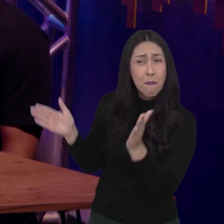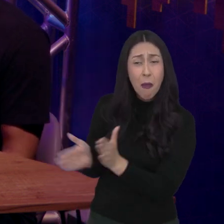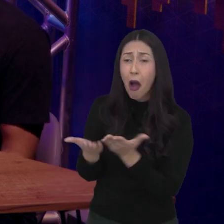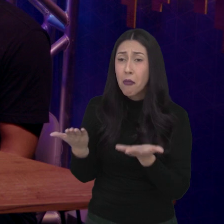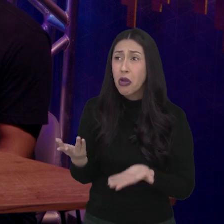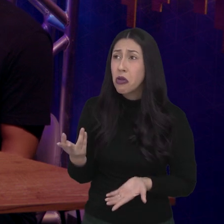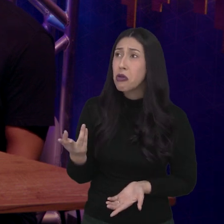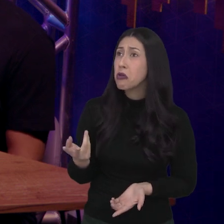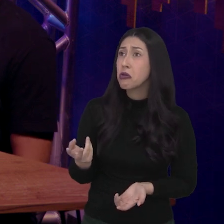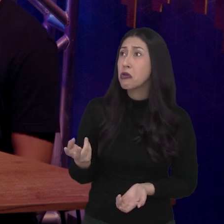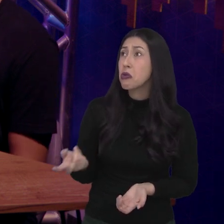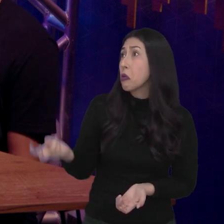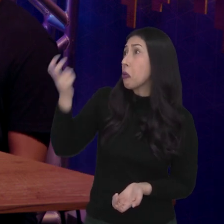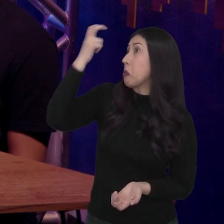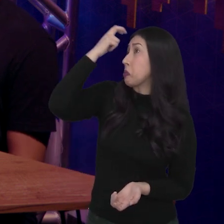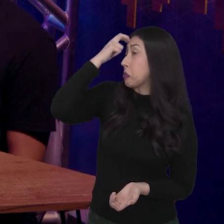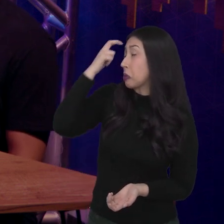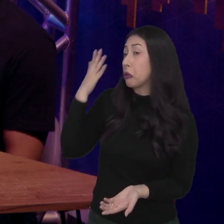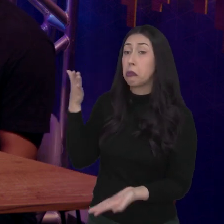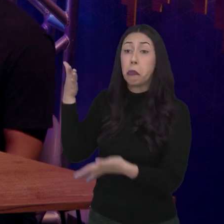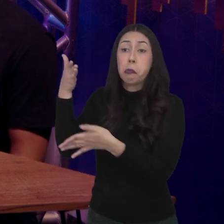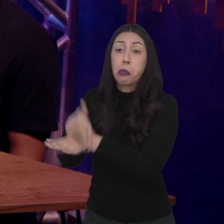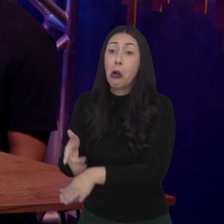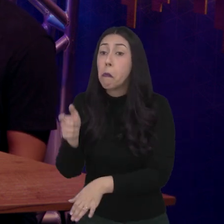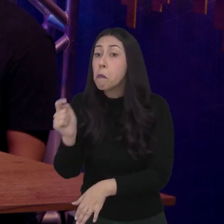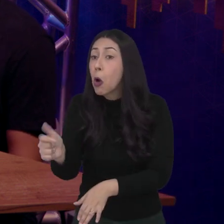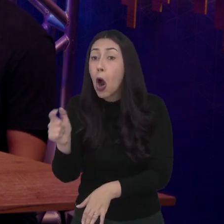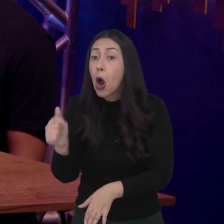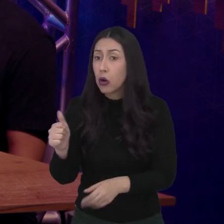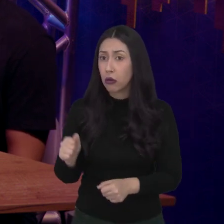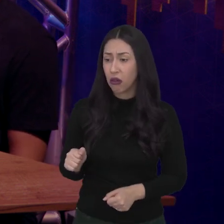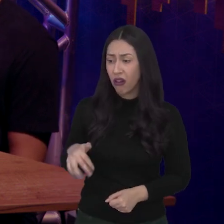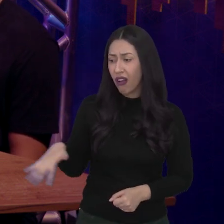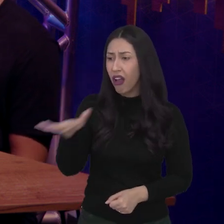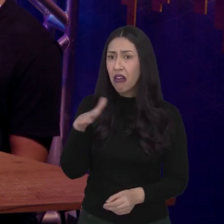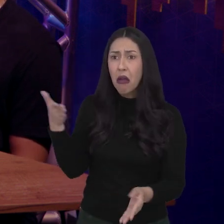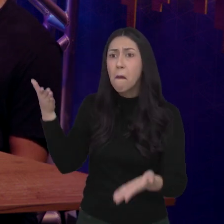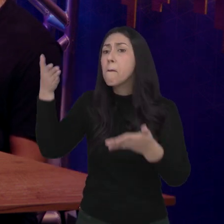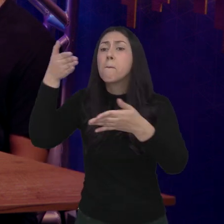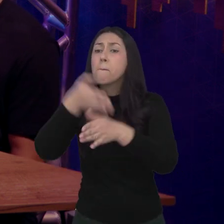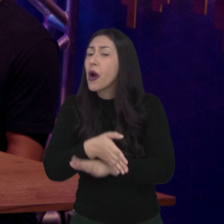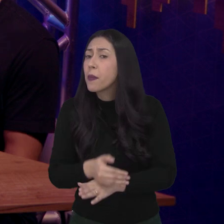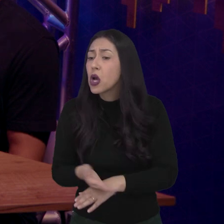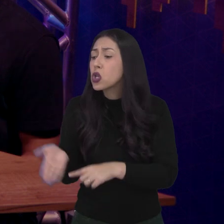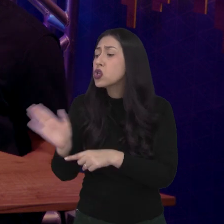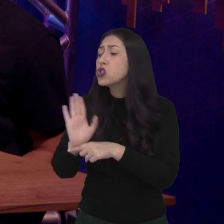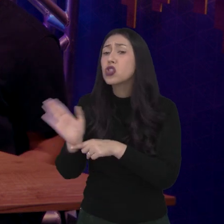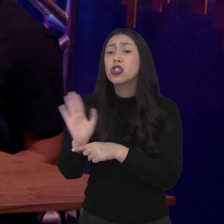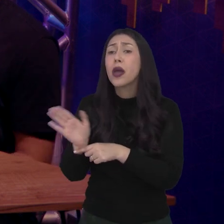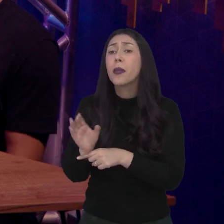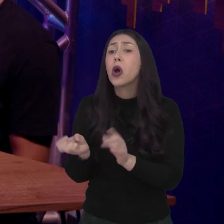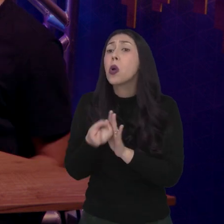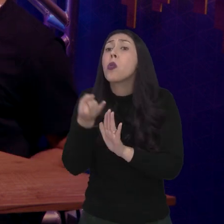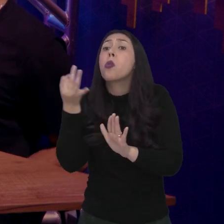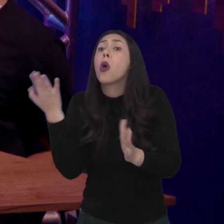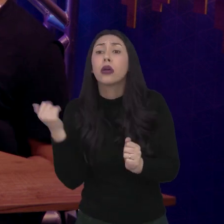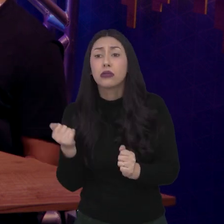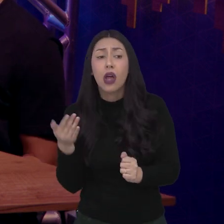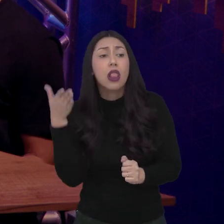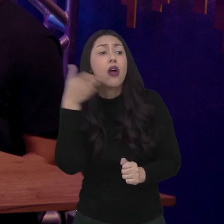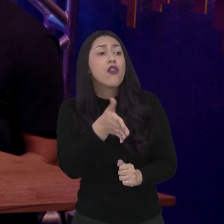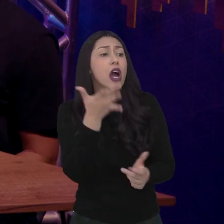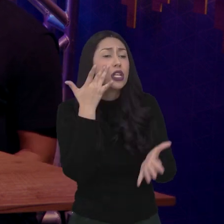Qual a possibilidade que uma... Qual é a frequência que uma criança menos favorecida vai ao cinema, vai ao